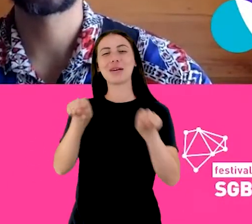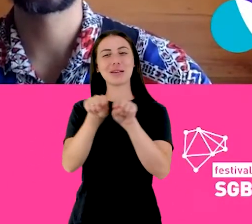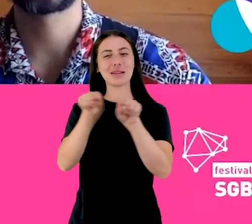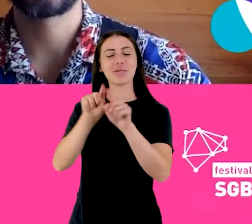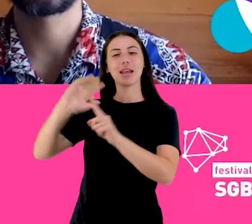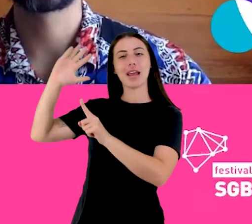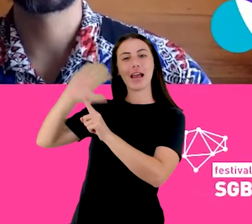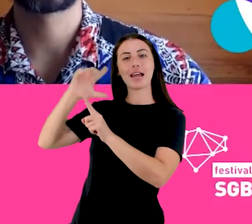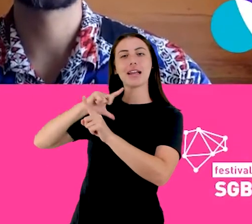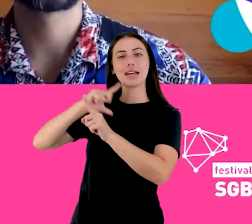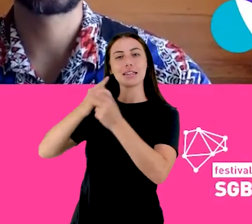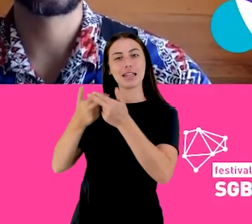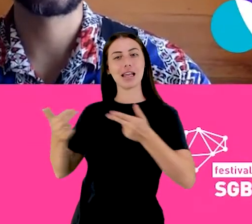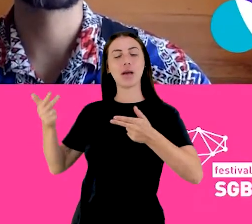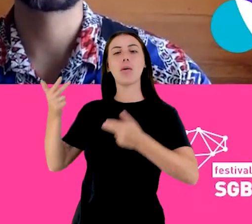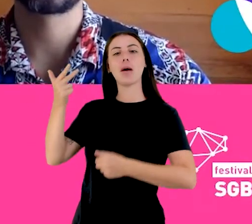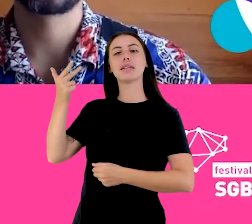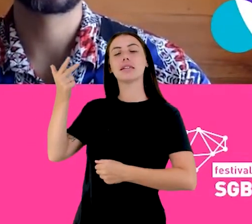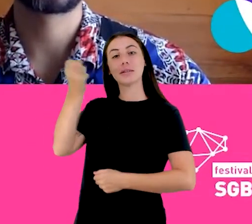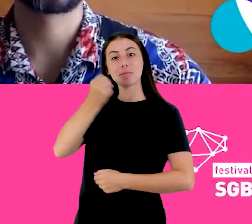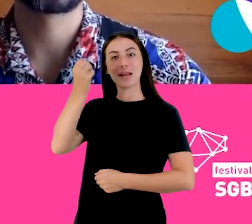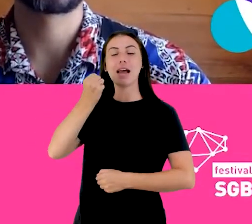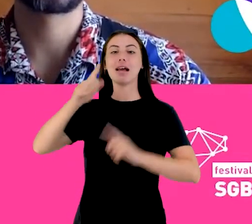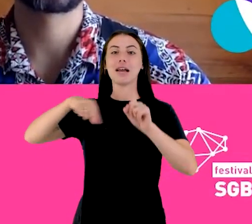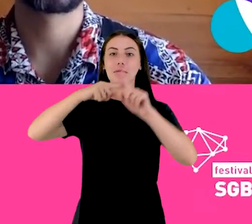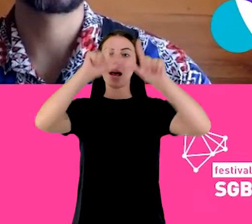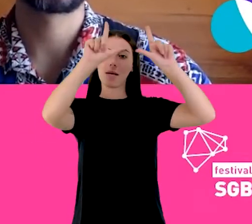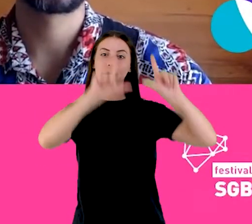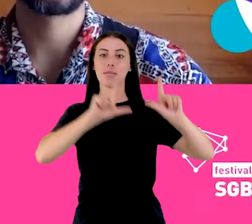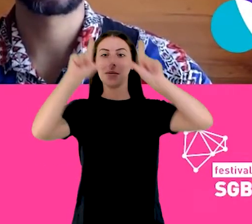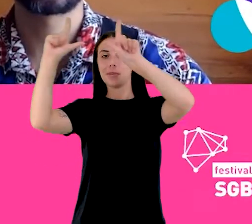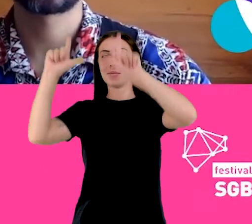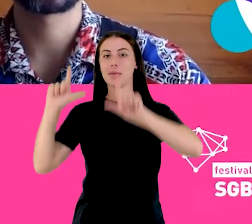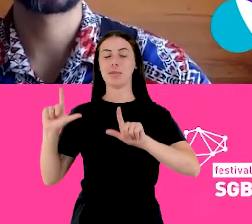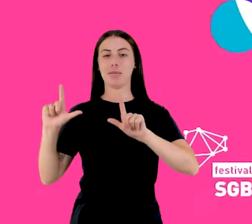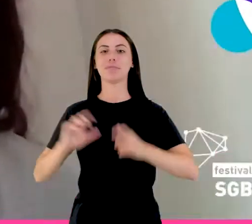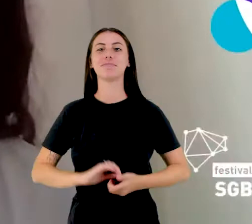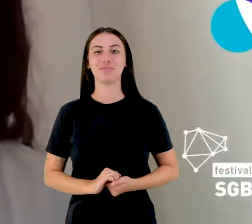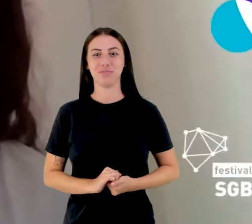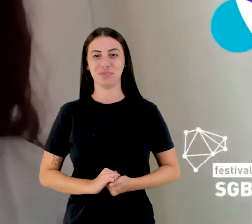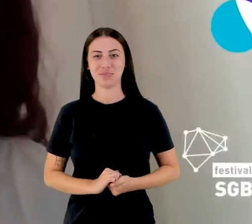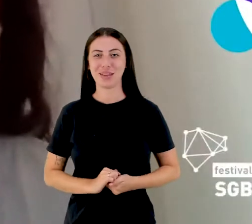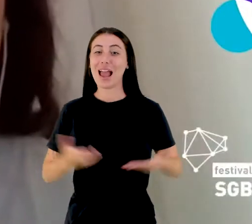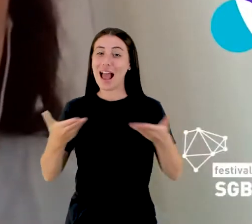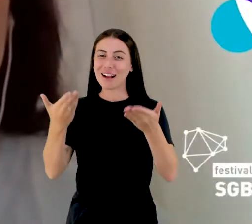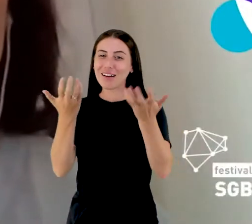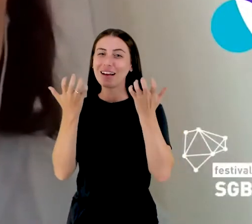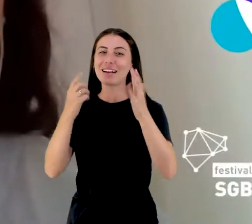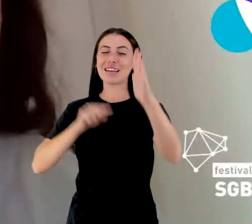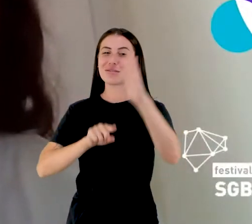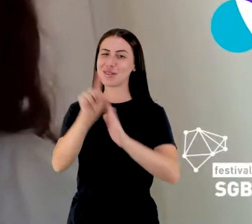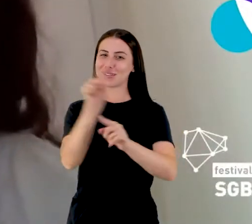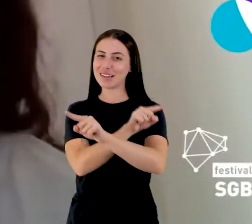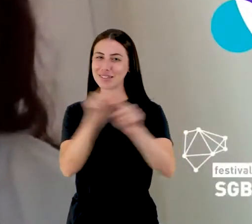uma parede branca, uma porta branca e alguns quadros na parede. Bom, eu deixo aqui uma